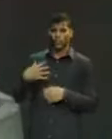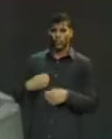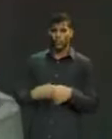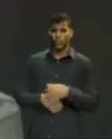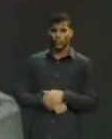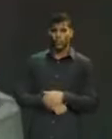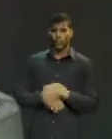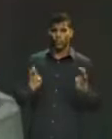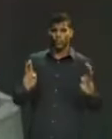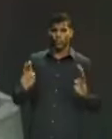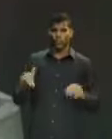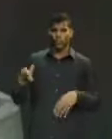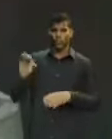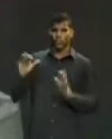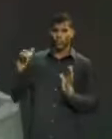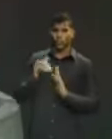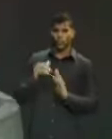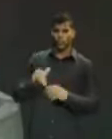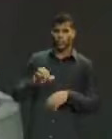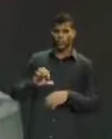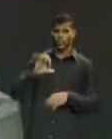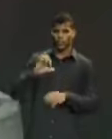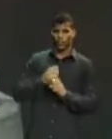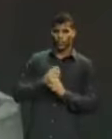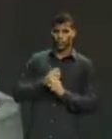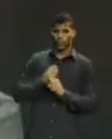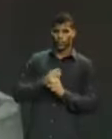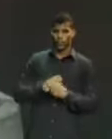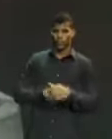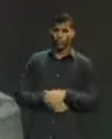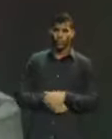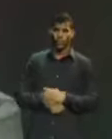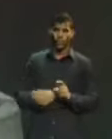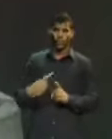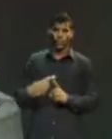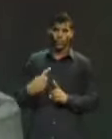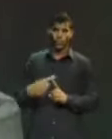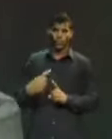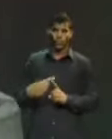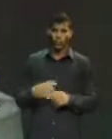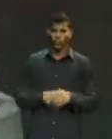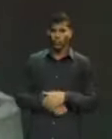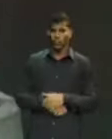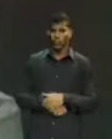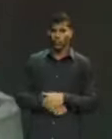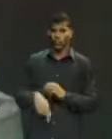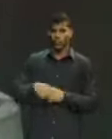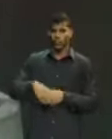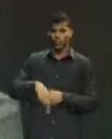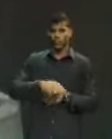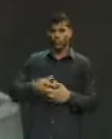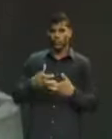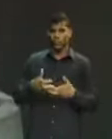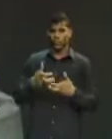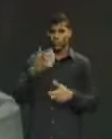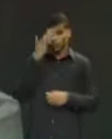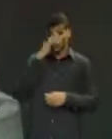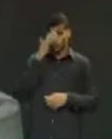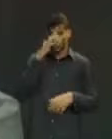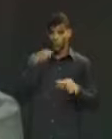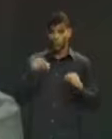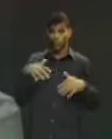de 10 a 19 anos. Por que isso? Porque nós queremos entender essa dinâmica.